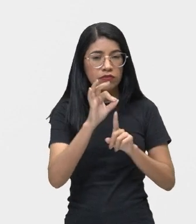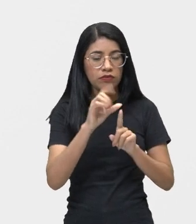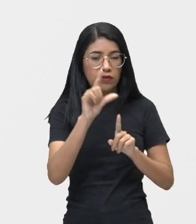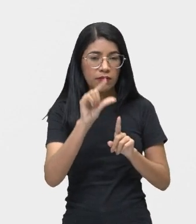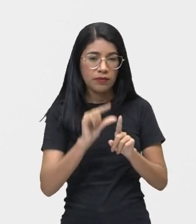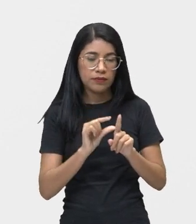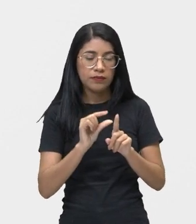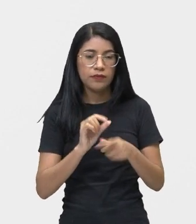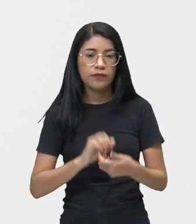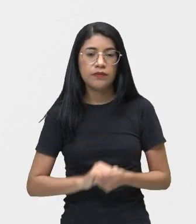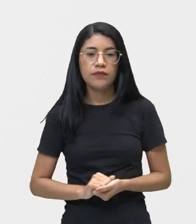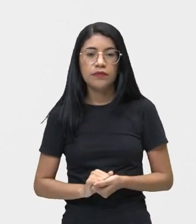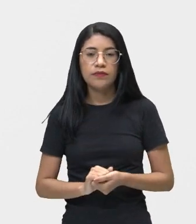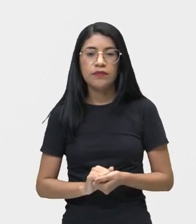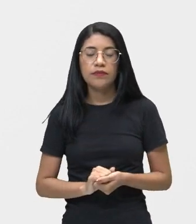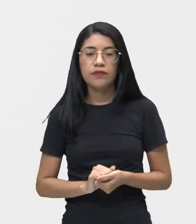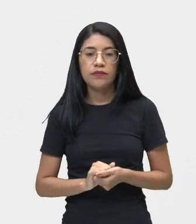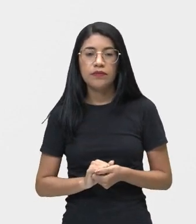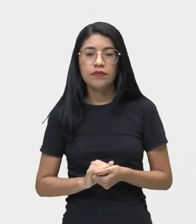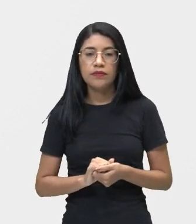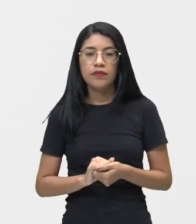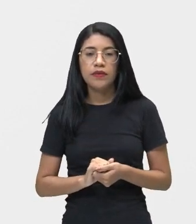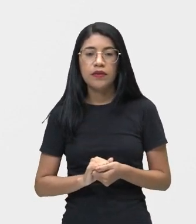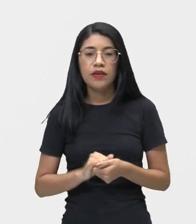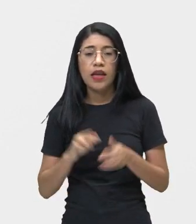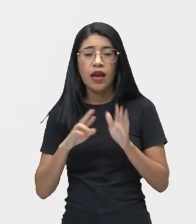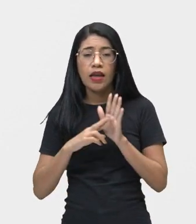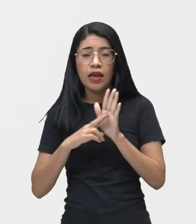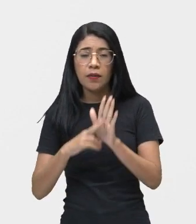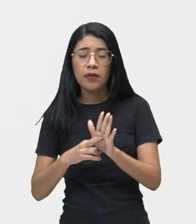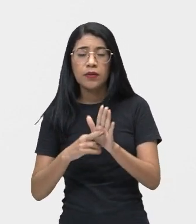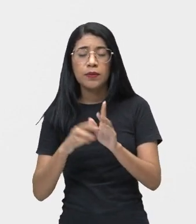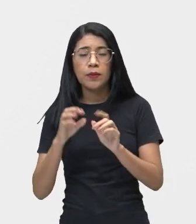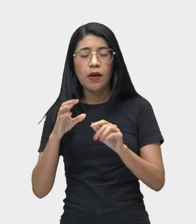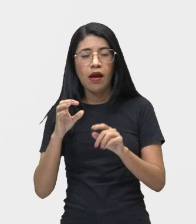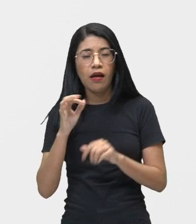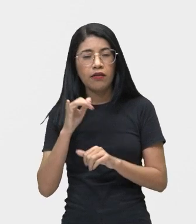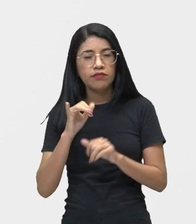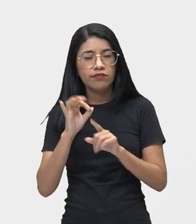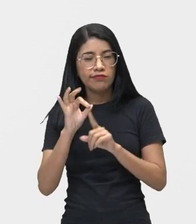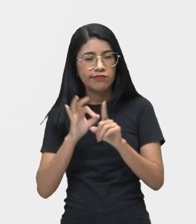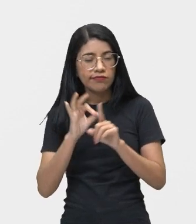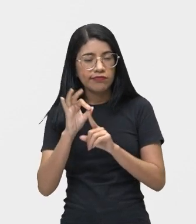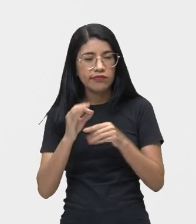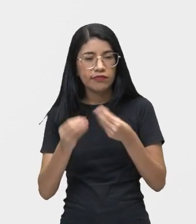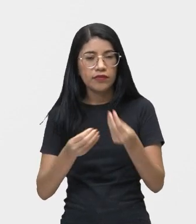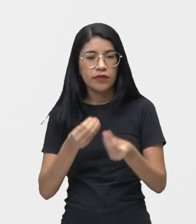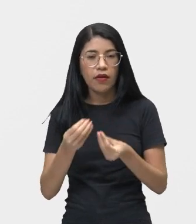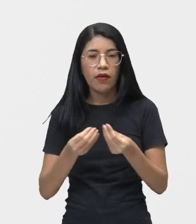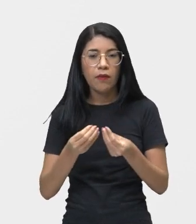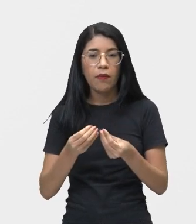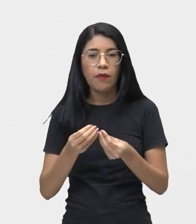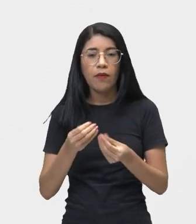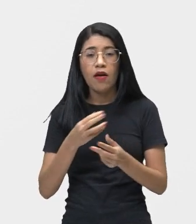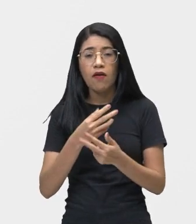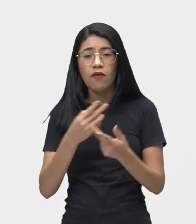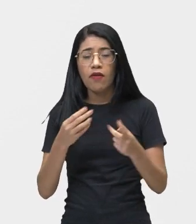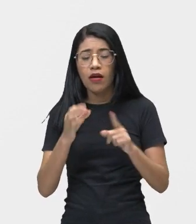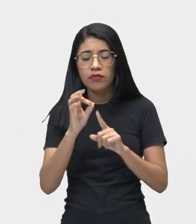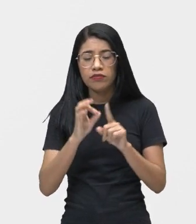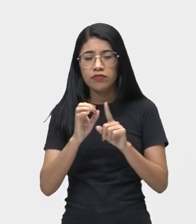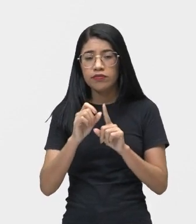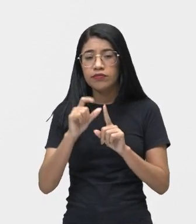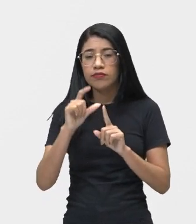E representa muito bem a temperatura que envolve muitas temperaturas altas,